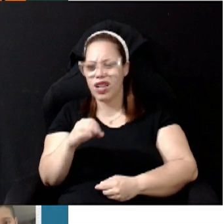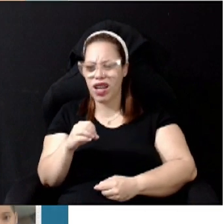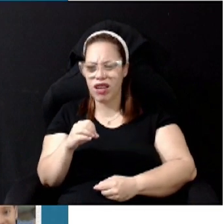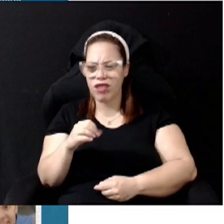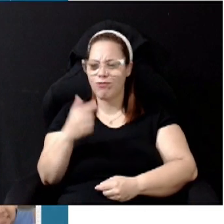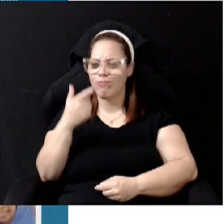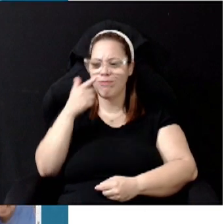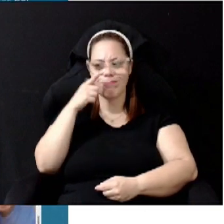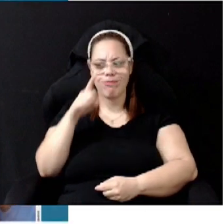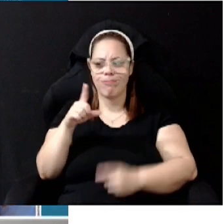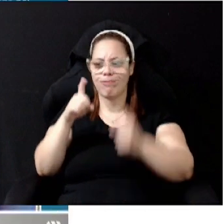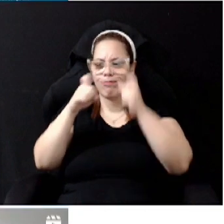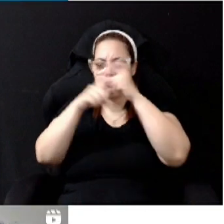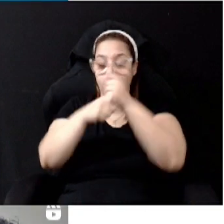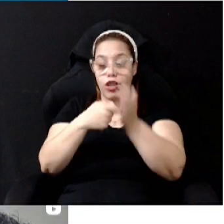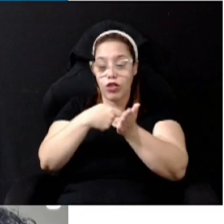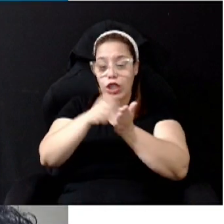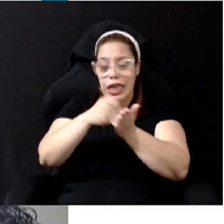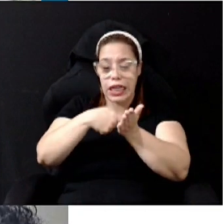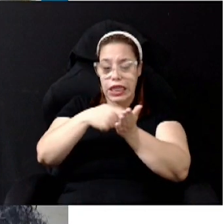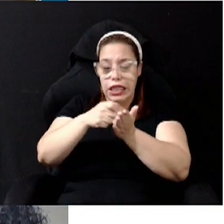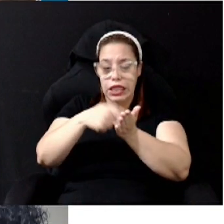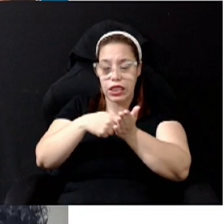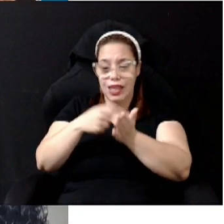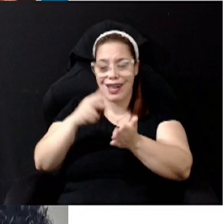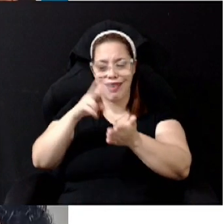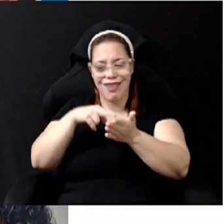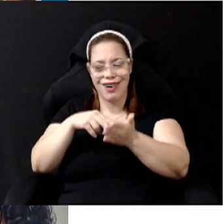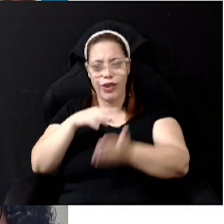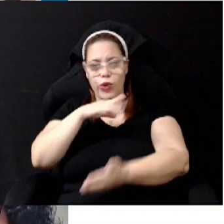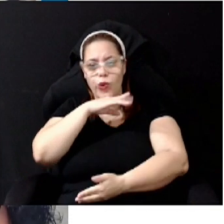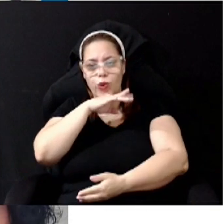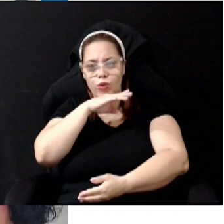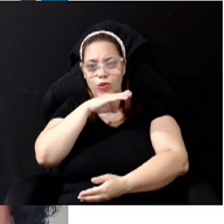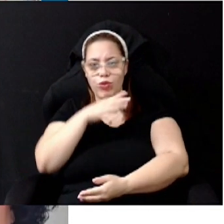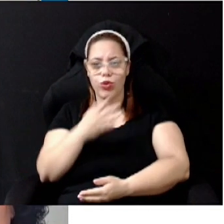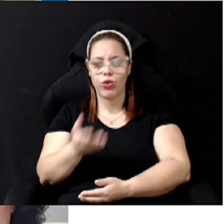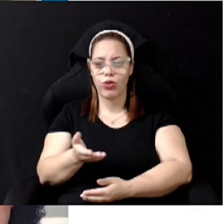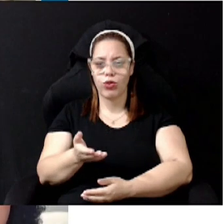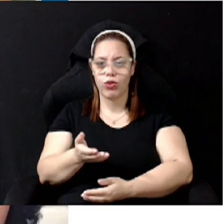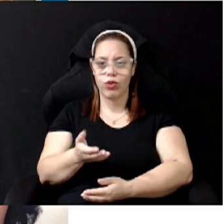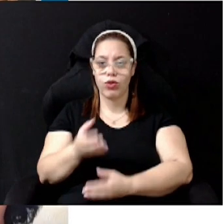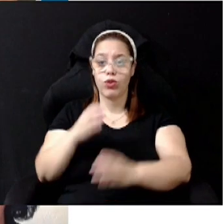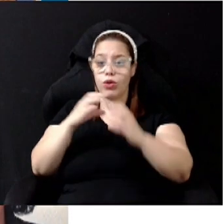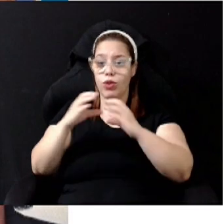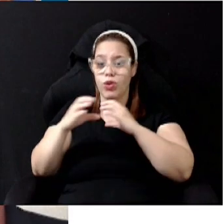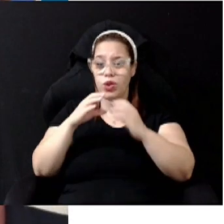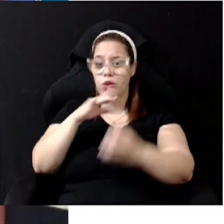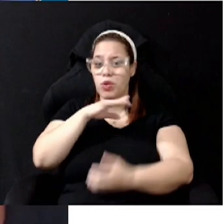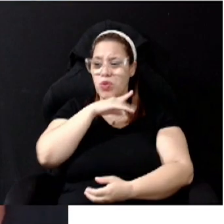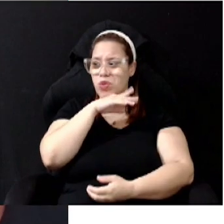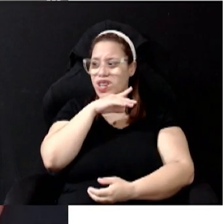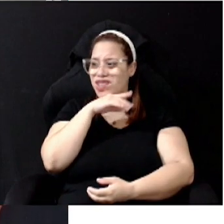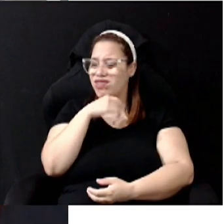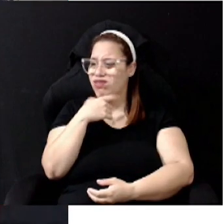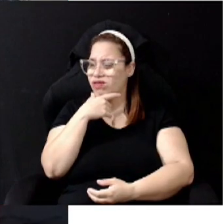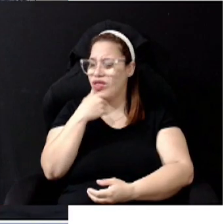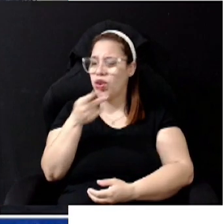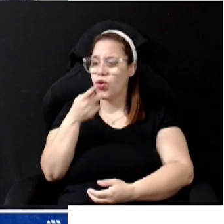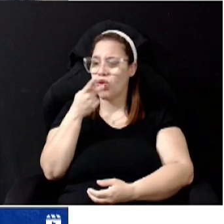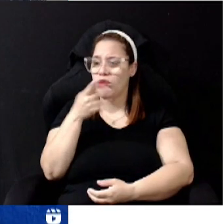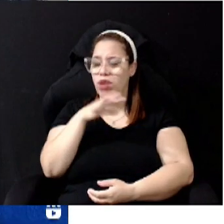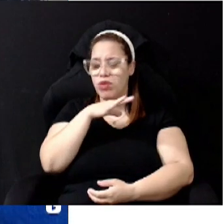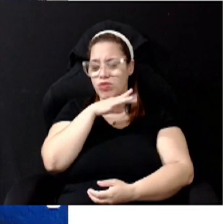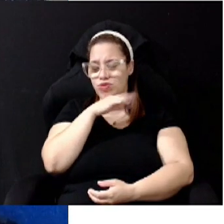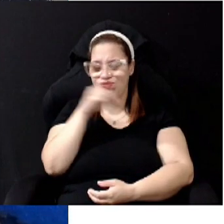de escrita, ele lê mal, ele se comunica mal. Fala mal. Fala mal. E